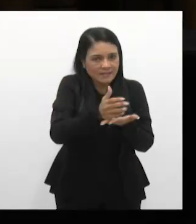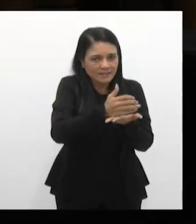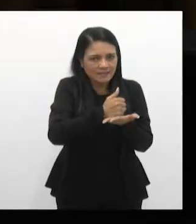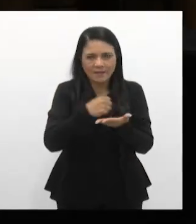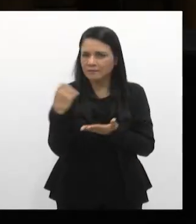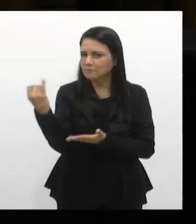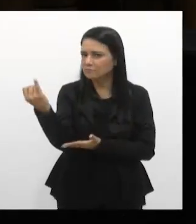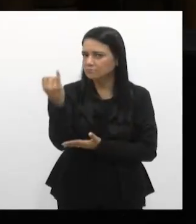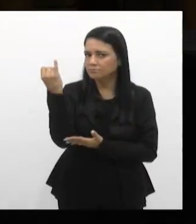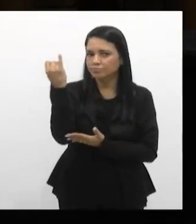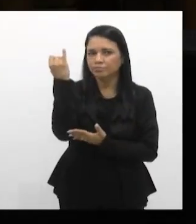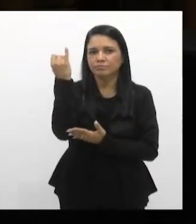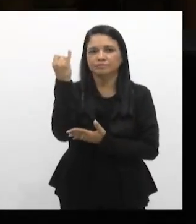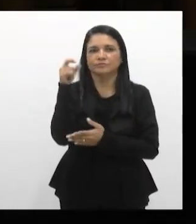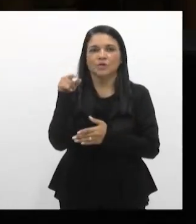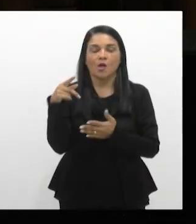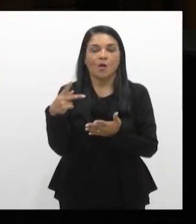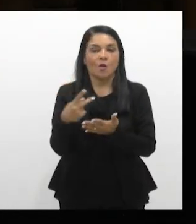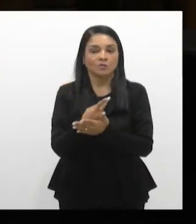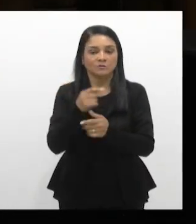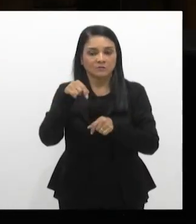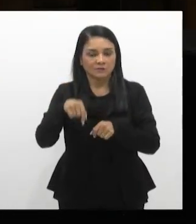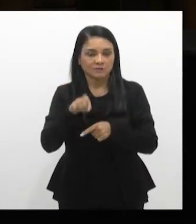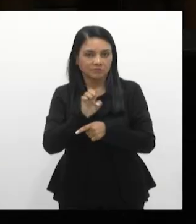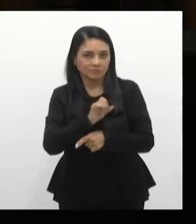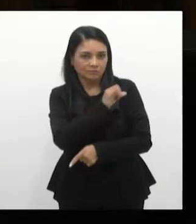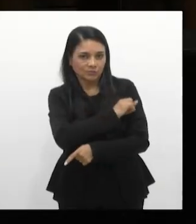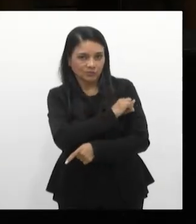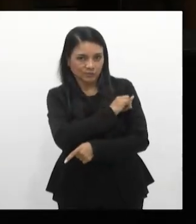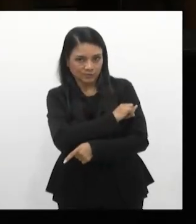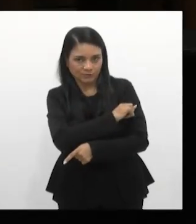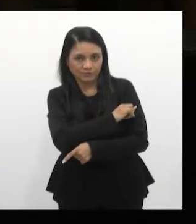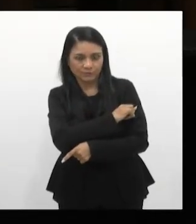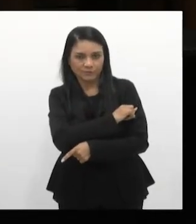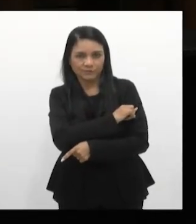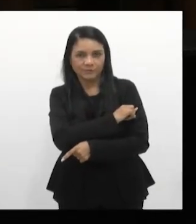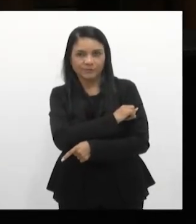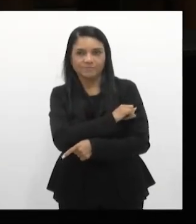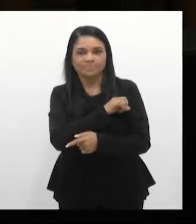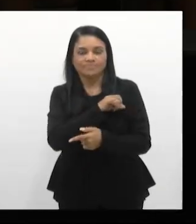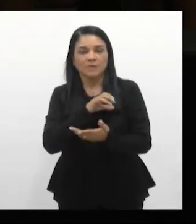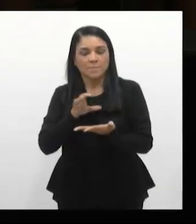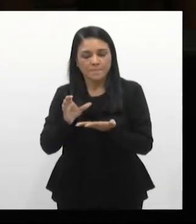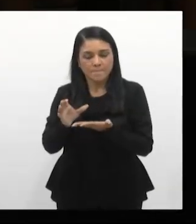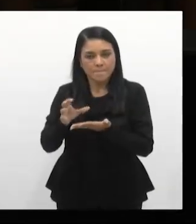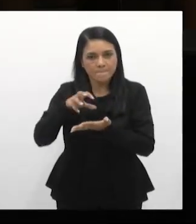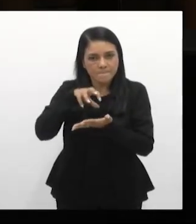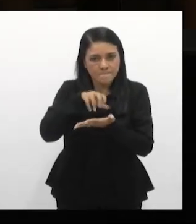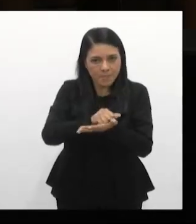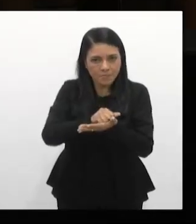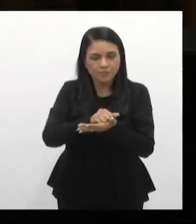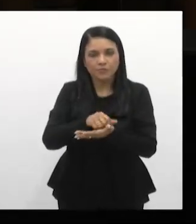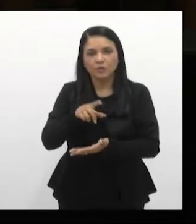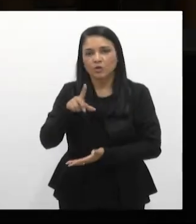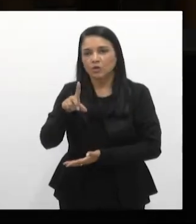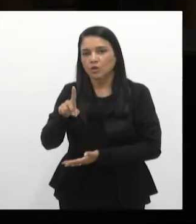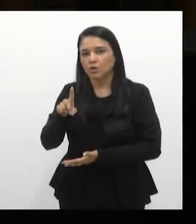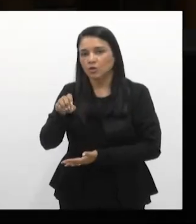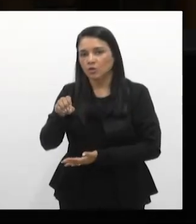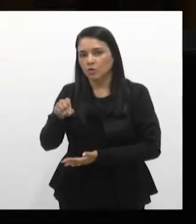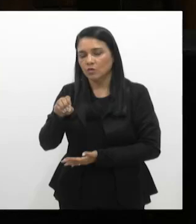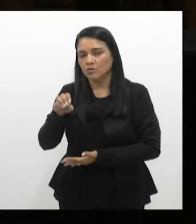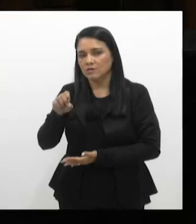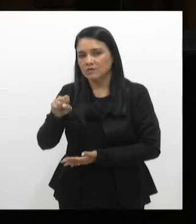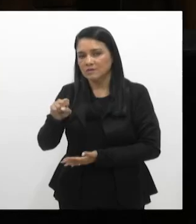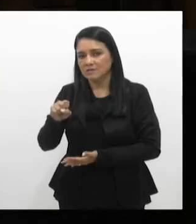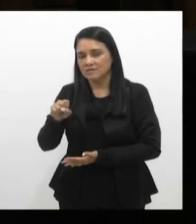importantíssimos, não é, que ocorrem no nosso estado do Rio de Janeiro, e os consolida nesse dossiê, nos proporcionando,